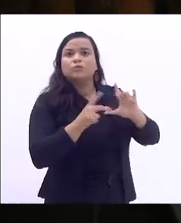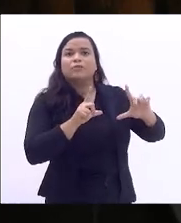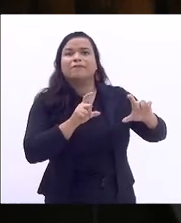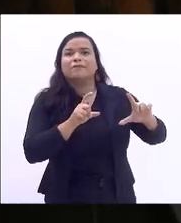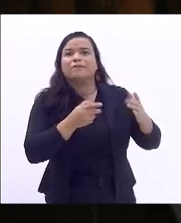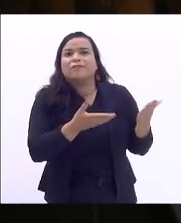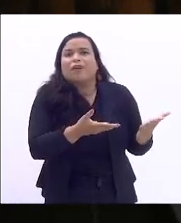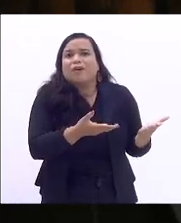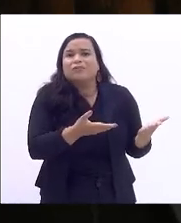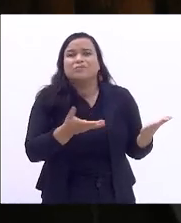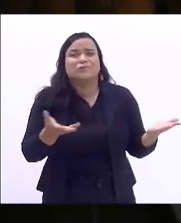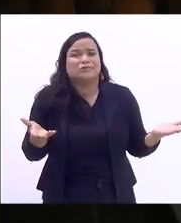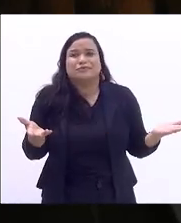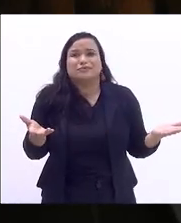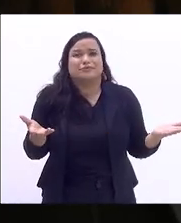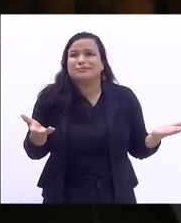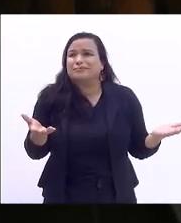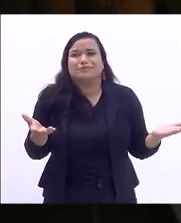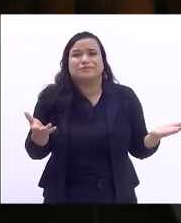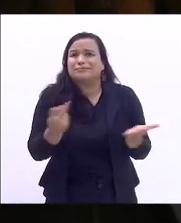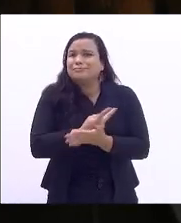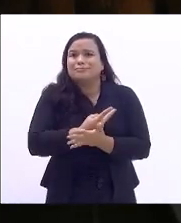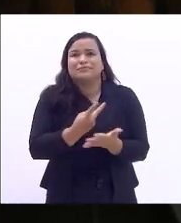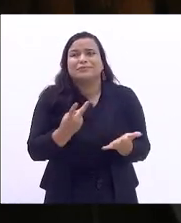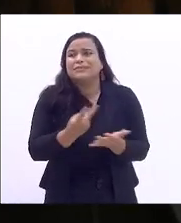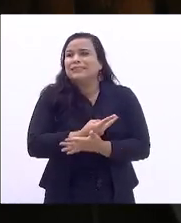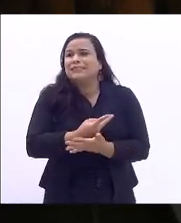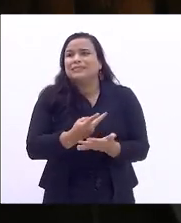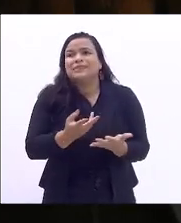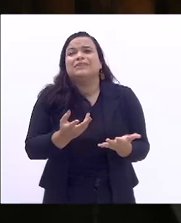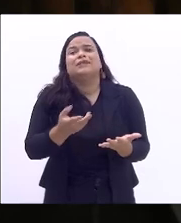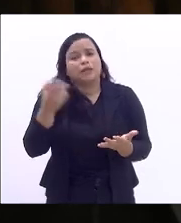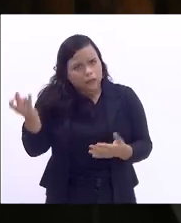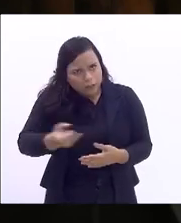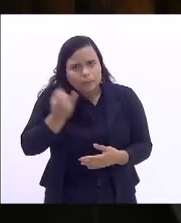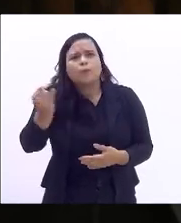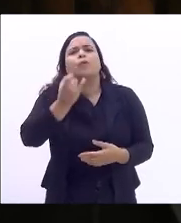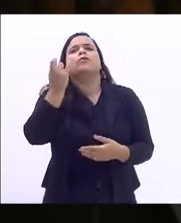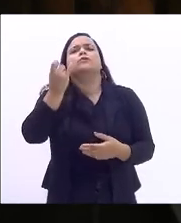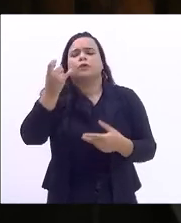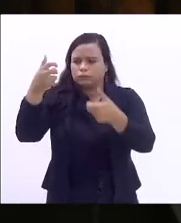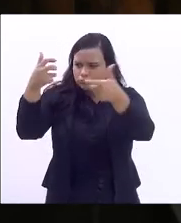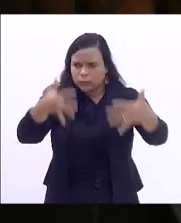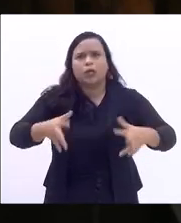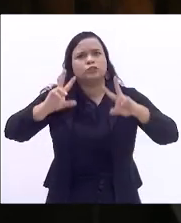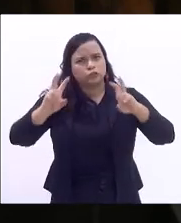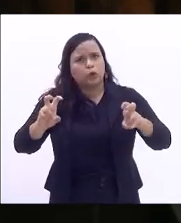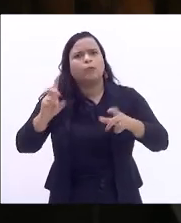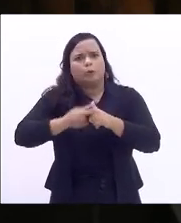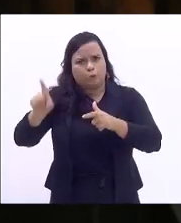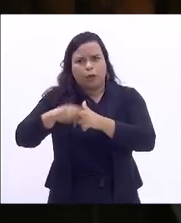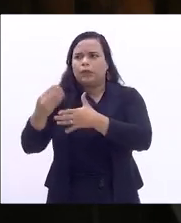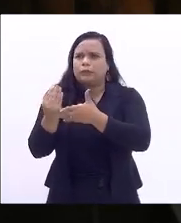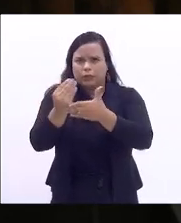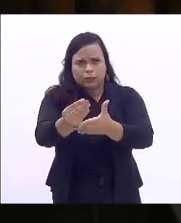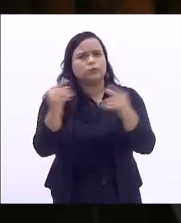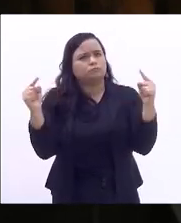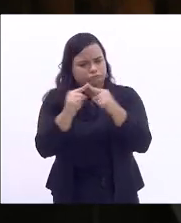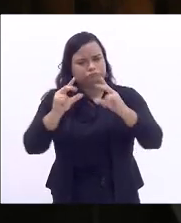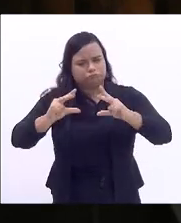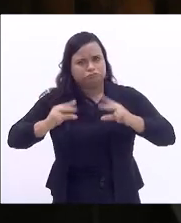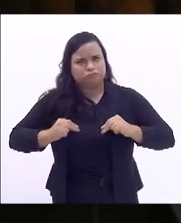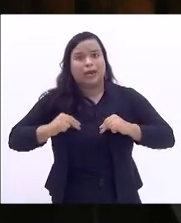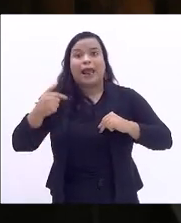fotografia absolutamente legítimo Digno uma pauta absolutamente meritória a minha discordância